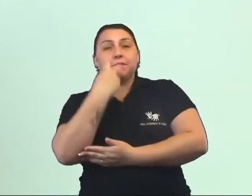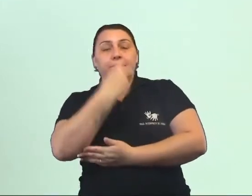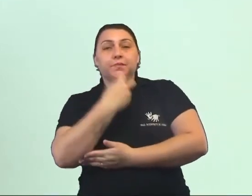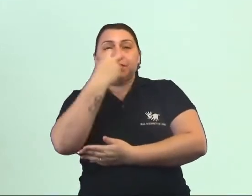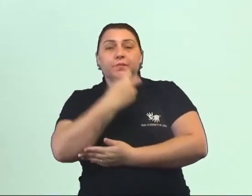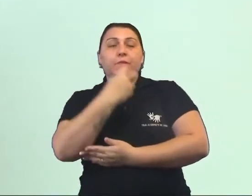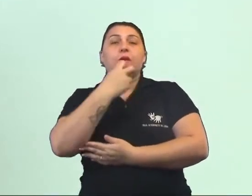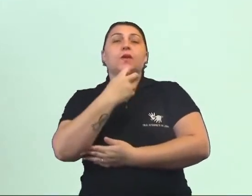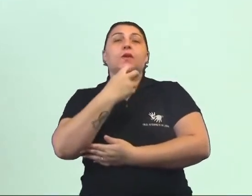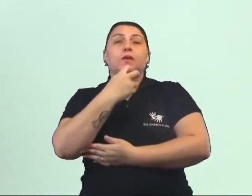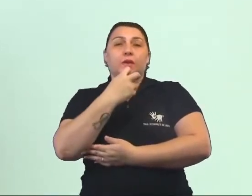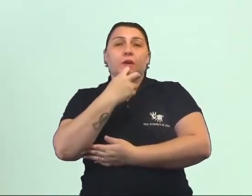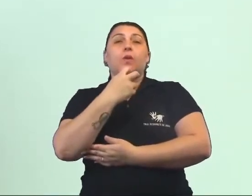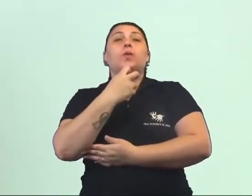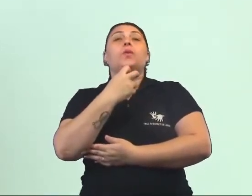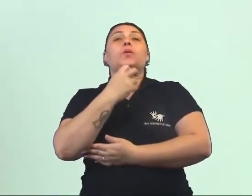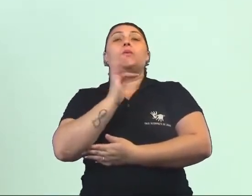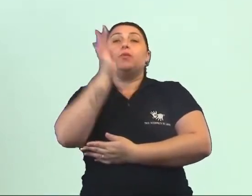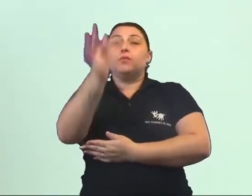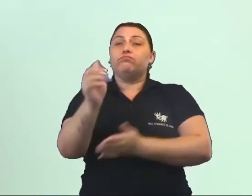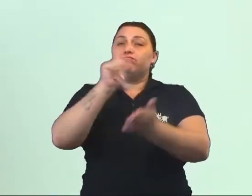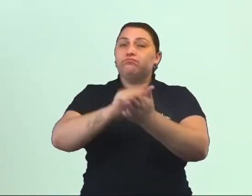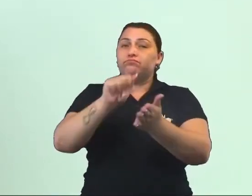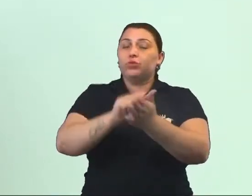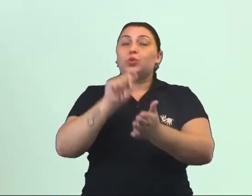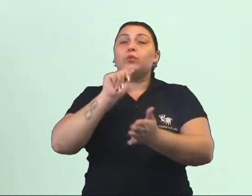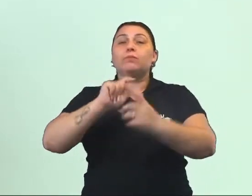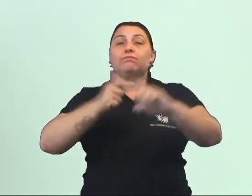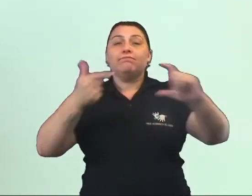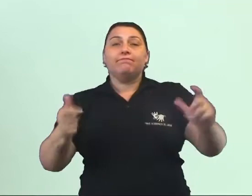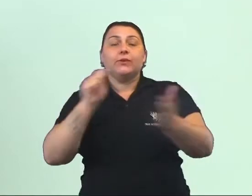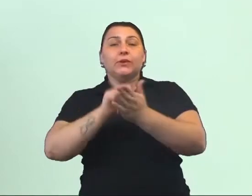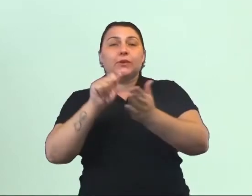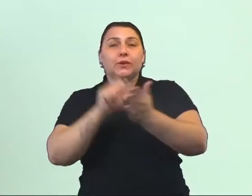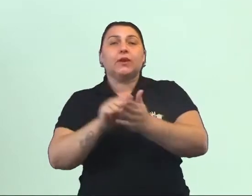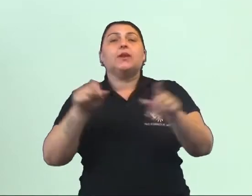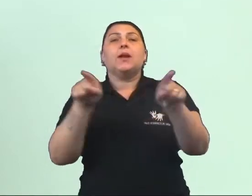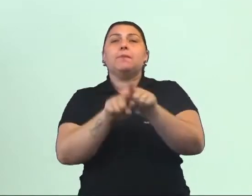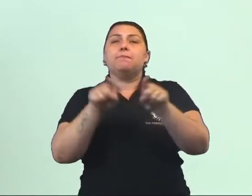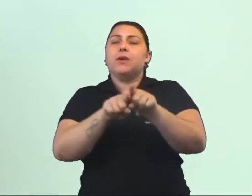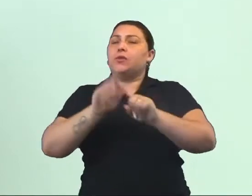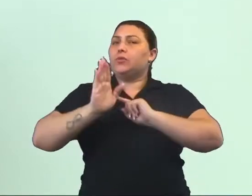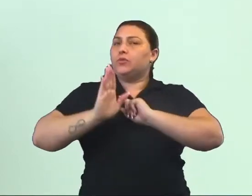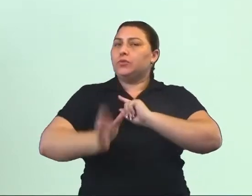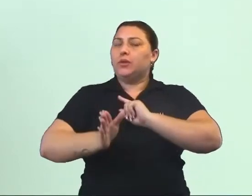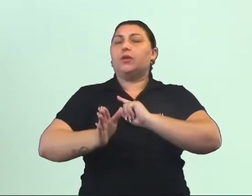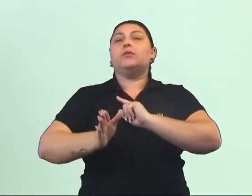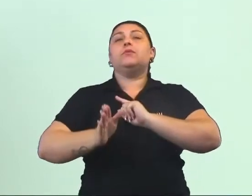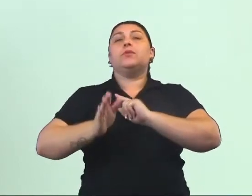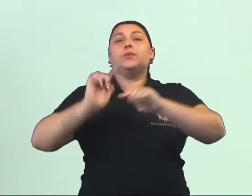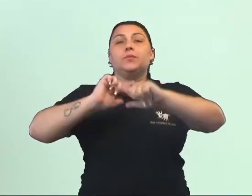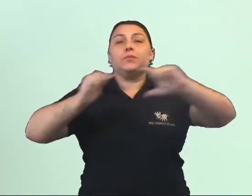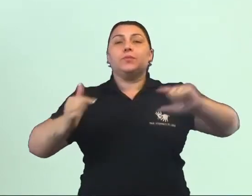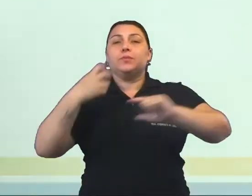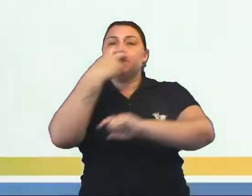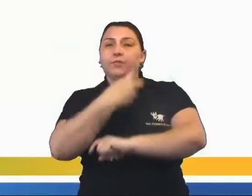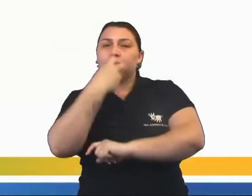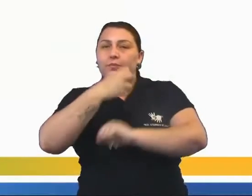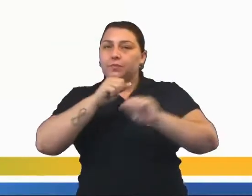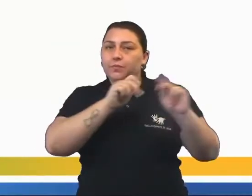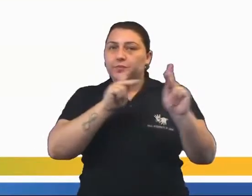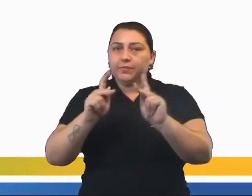oral um dia se torna escrita. E o que é tradição escrita um dia já foi tradição oral, ok?